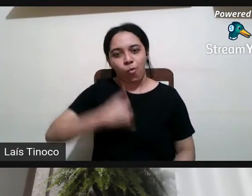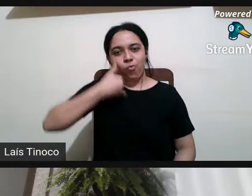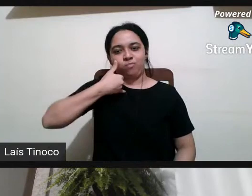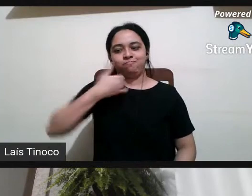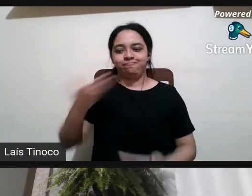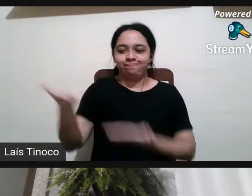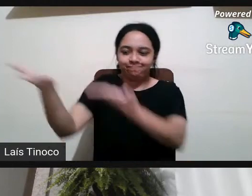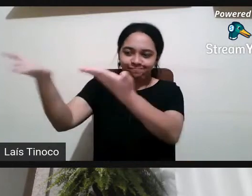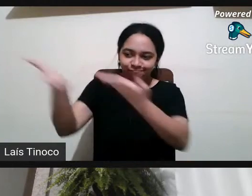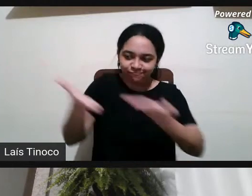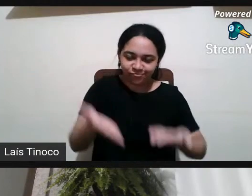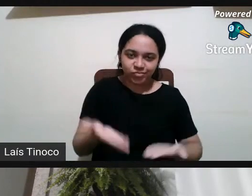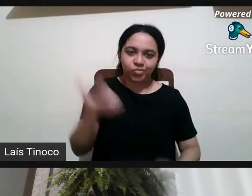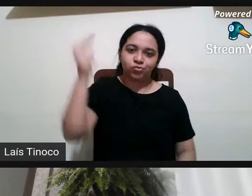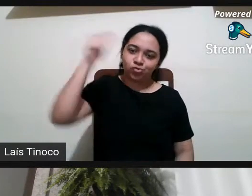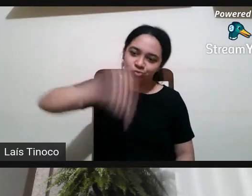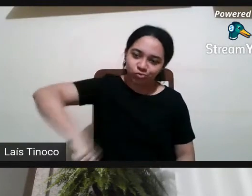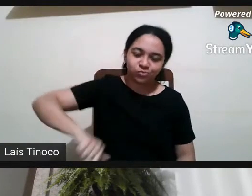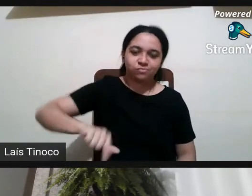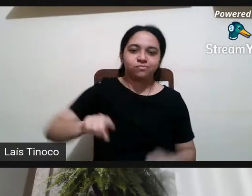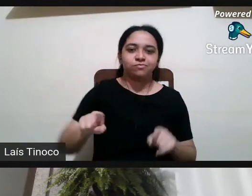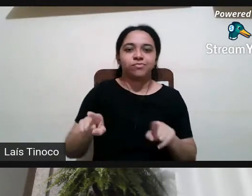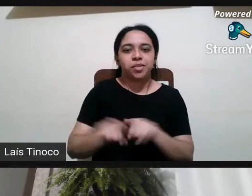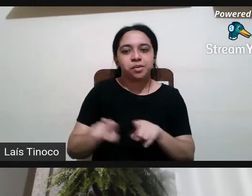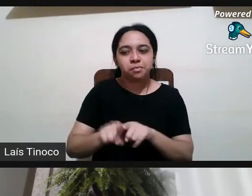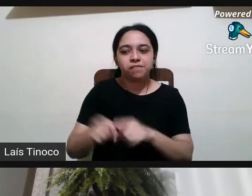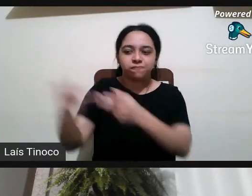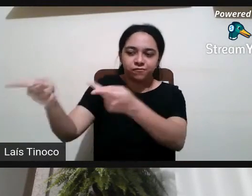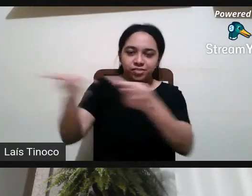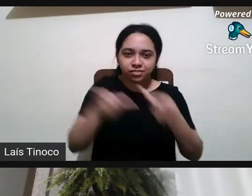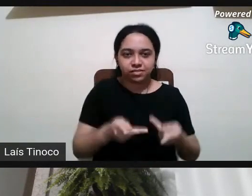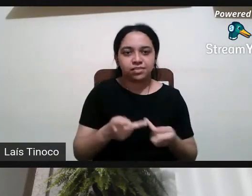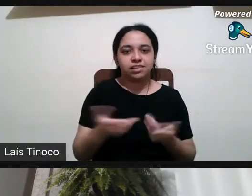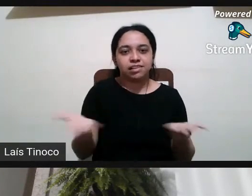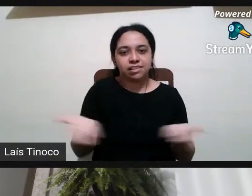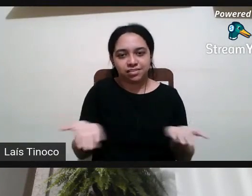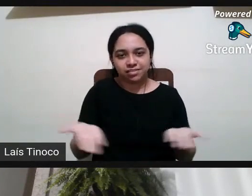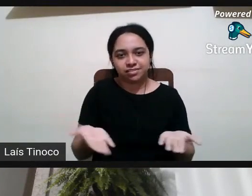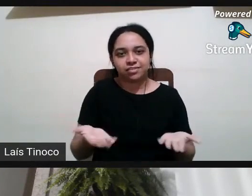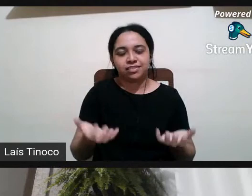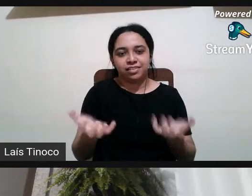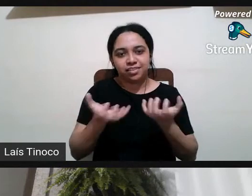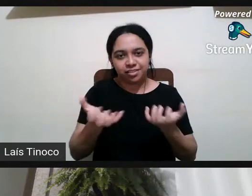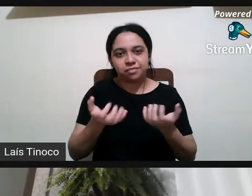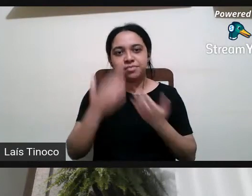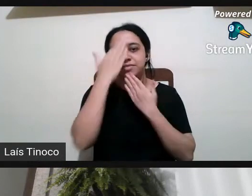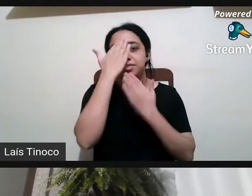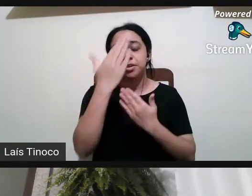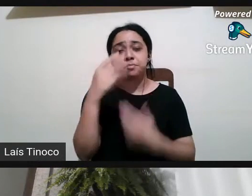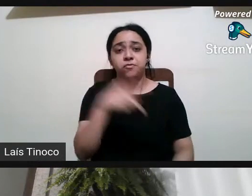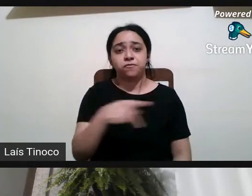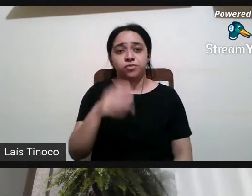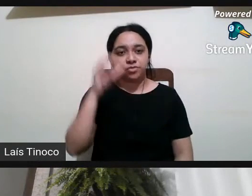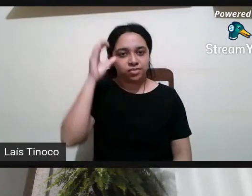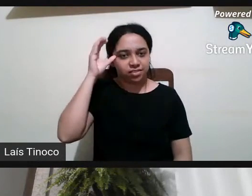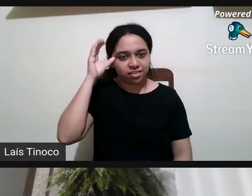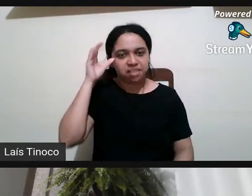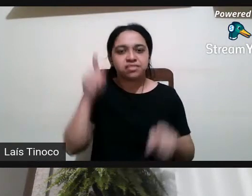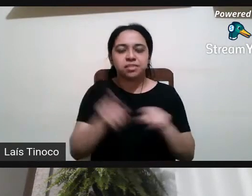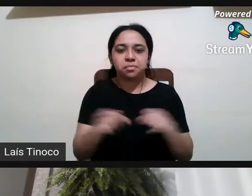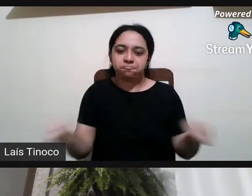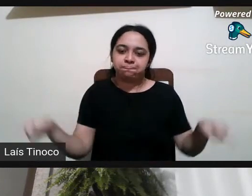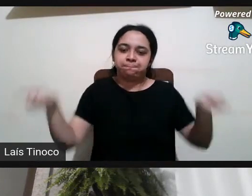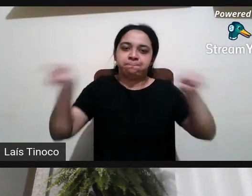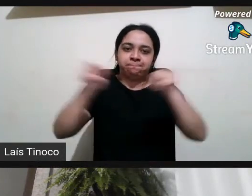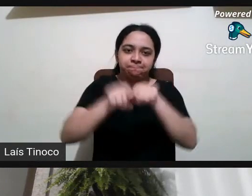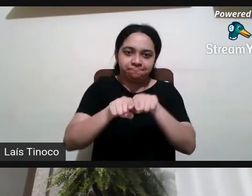para que venha nos visitar assim que possível. Queremos agradecer também ao professor Caio Lourenço, que é um grande parceiro do IFMA